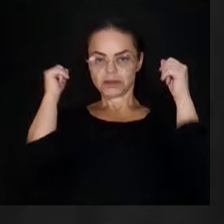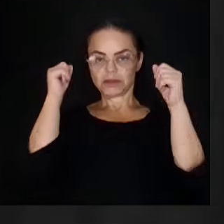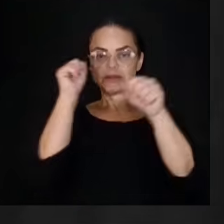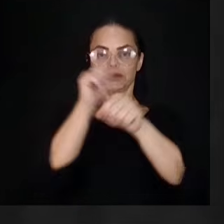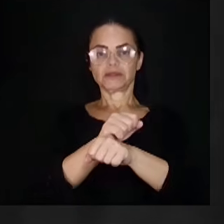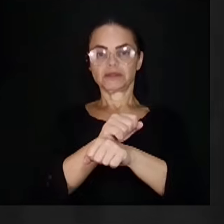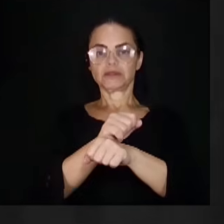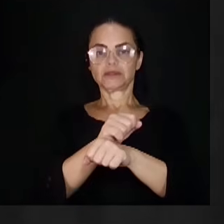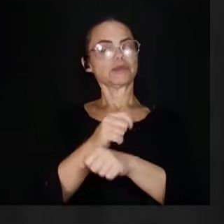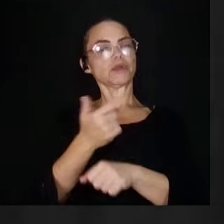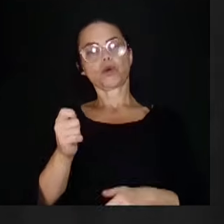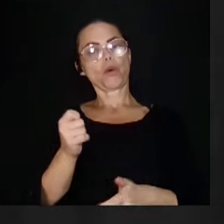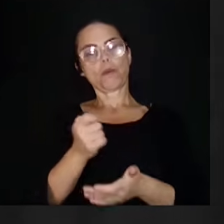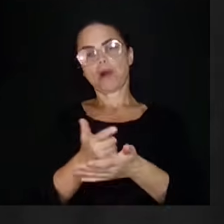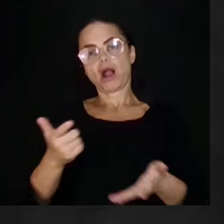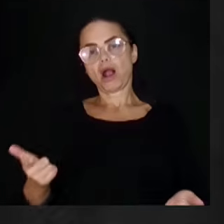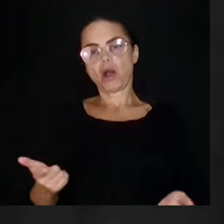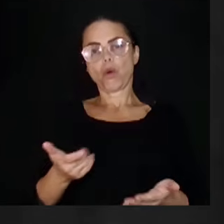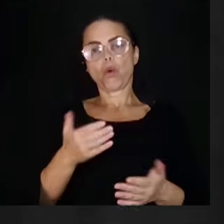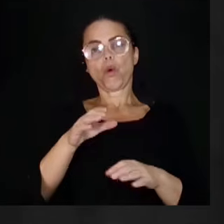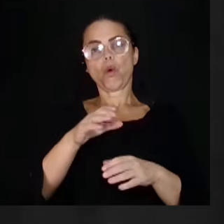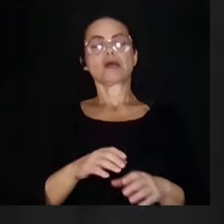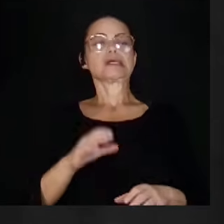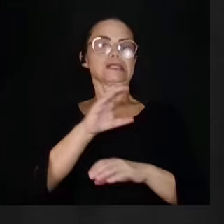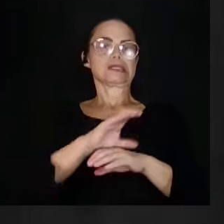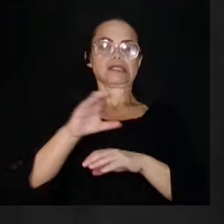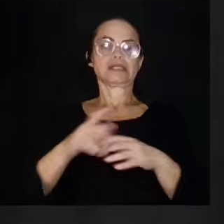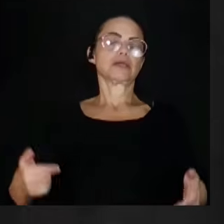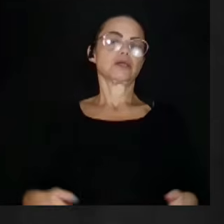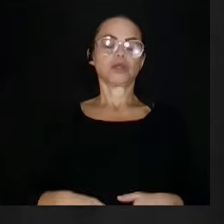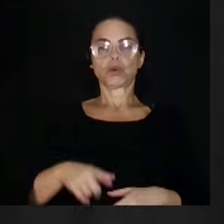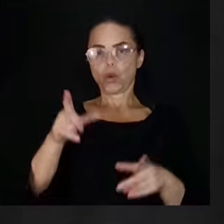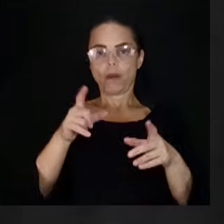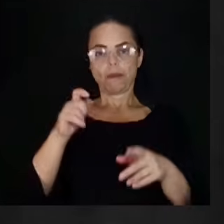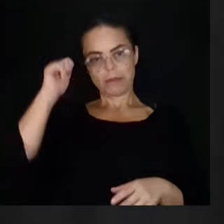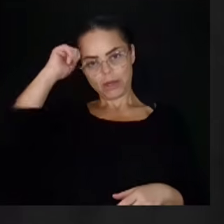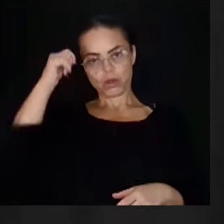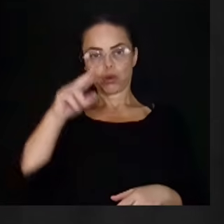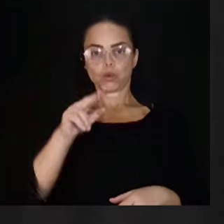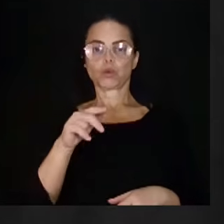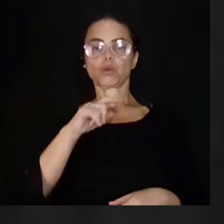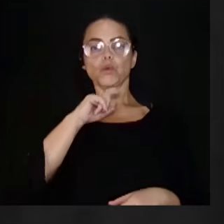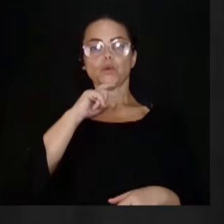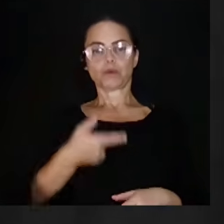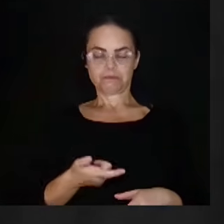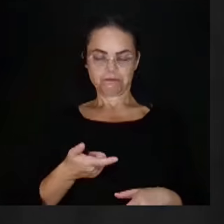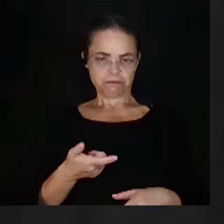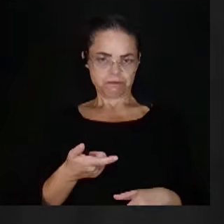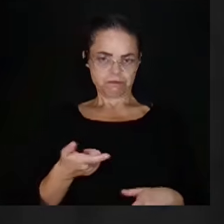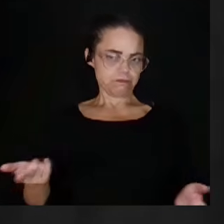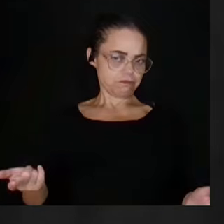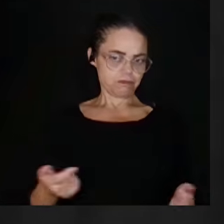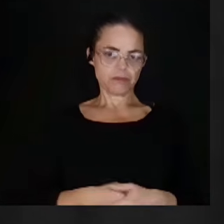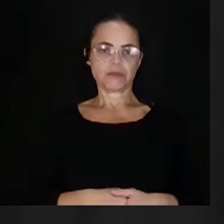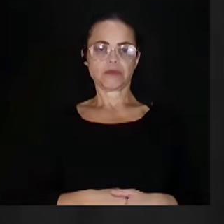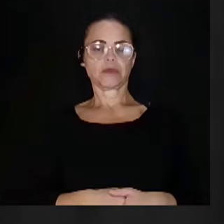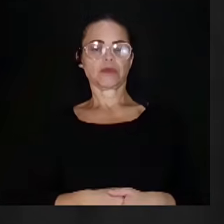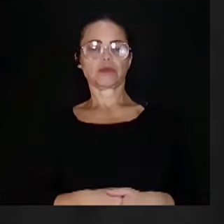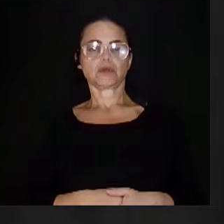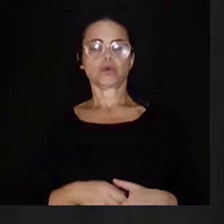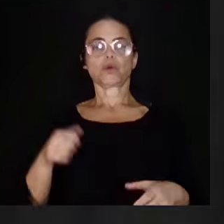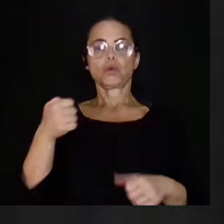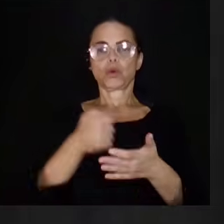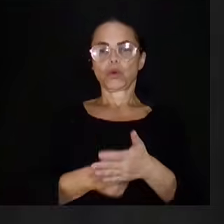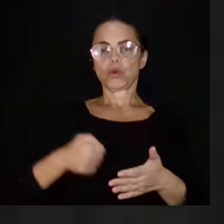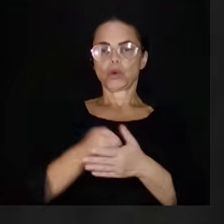E as pessoas falam assim, mas você é preta, nunca conseguiu? Mas eu já ouvi muito. Mas você luta por cotas e nunca conseguiu cotas?